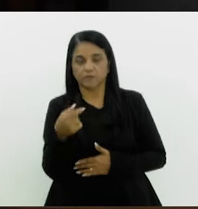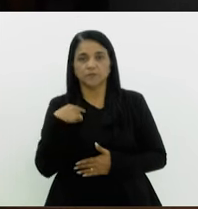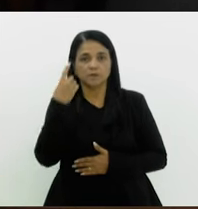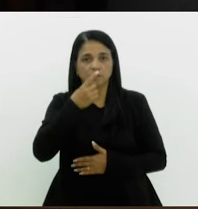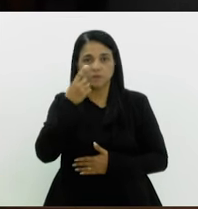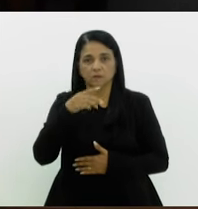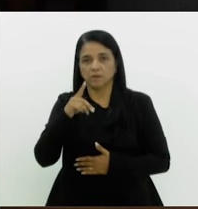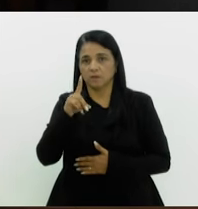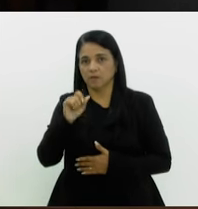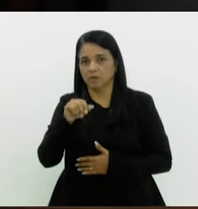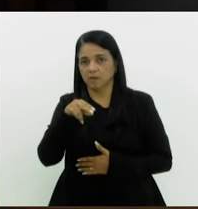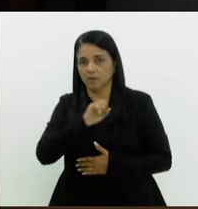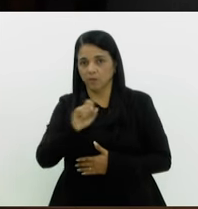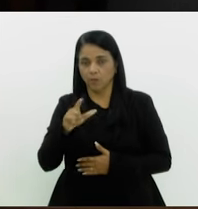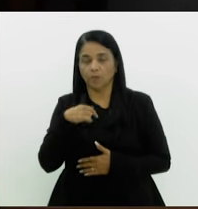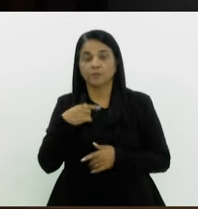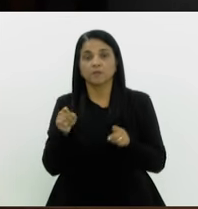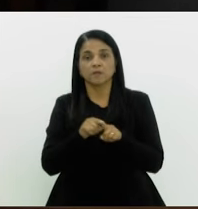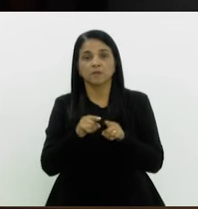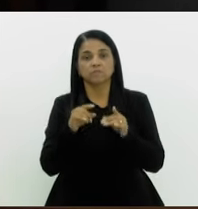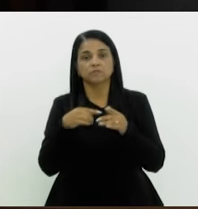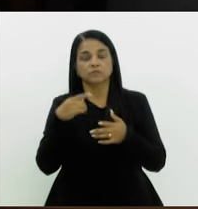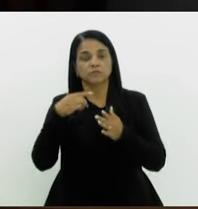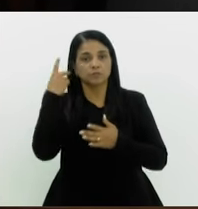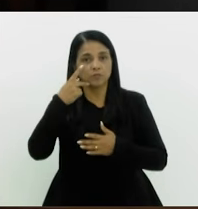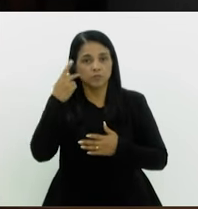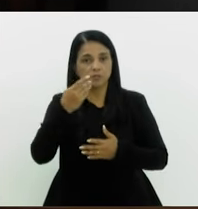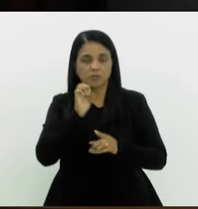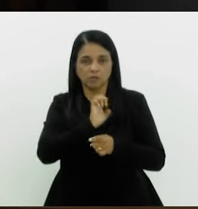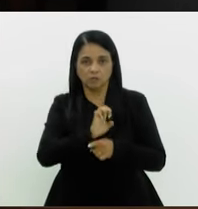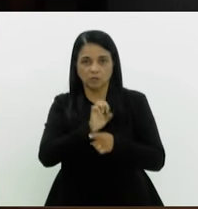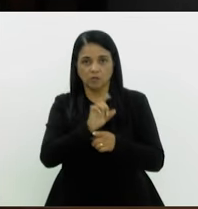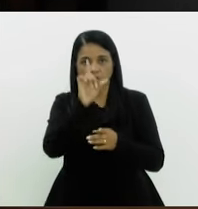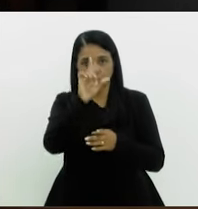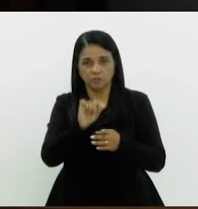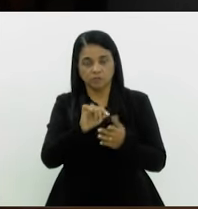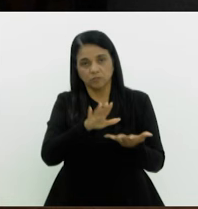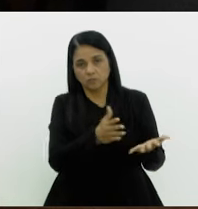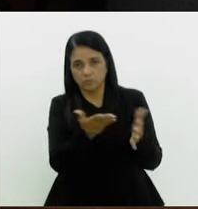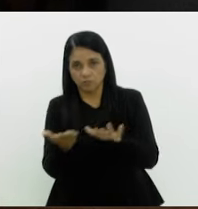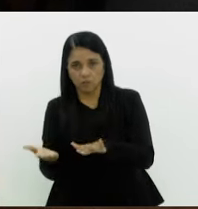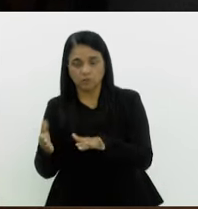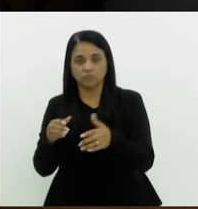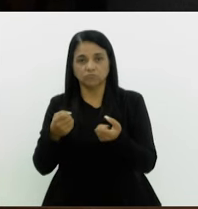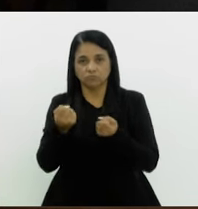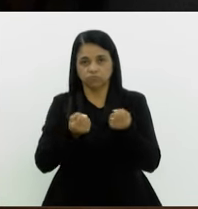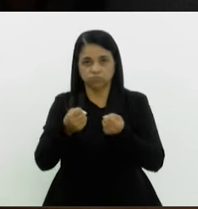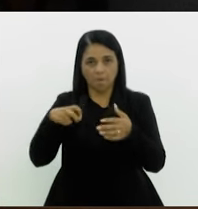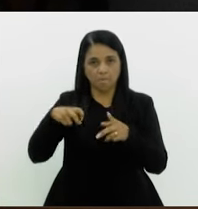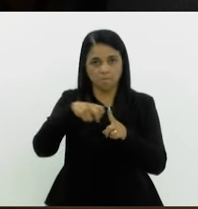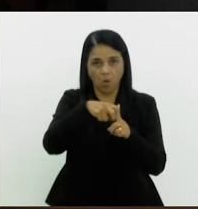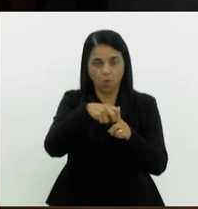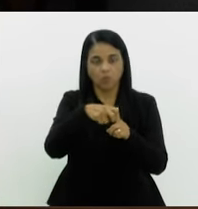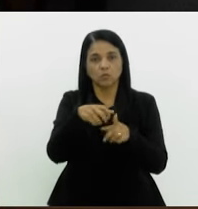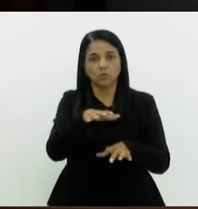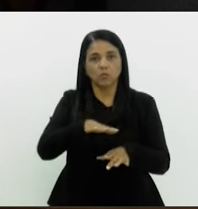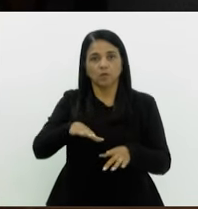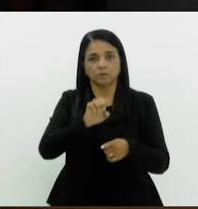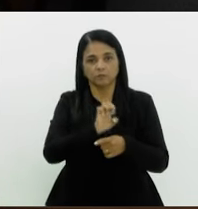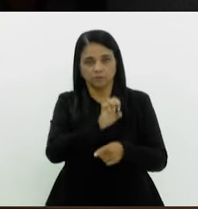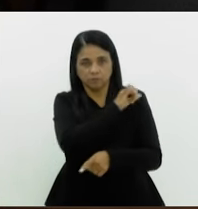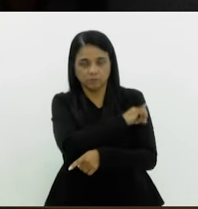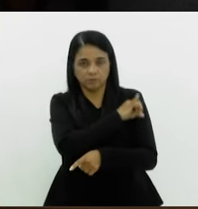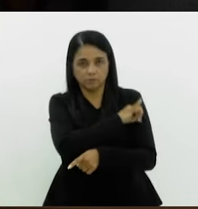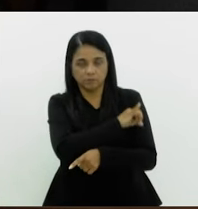deputado Daniel Librelon, que institui a política estadual de redução de mortes e acidentes no trânsito no âmbito do Estado do